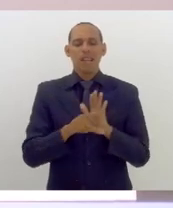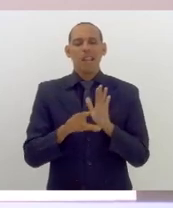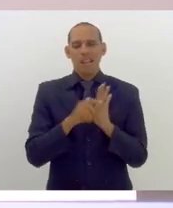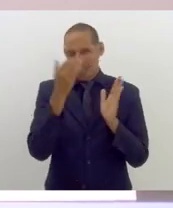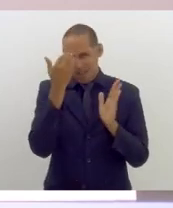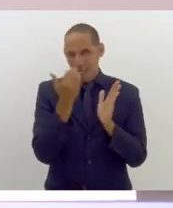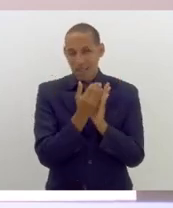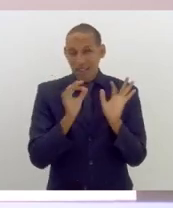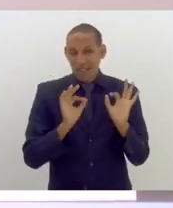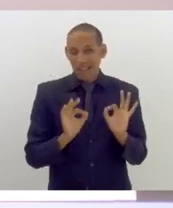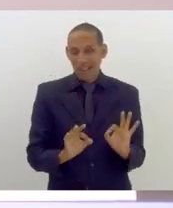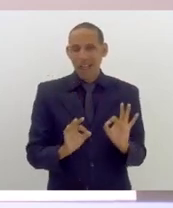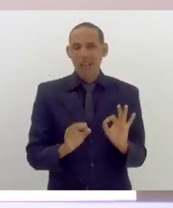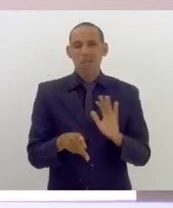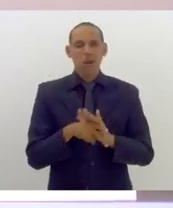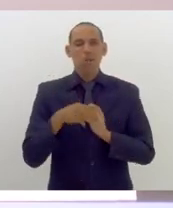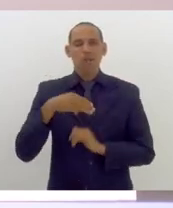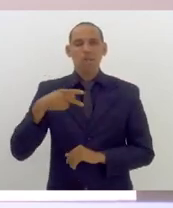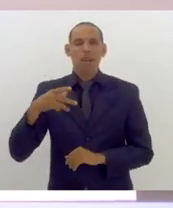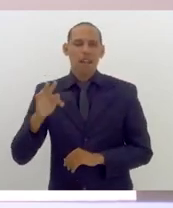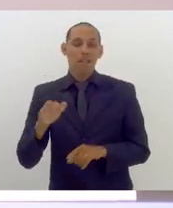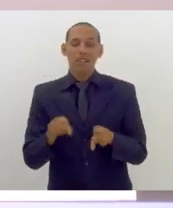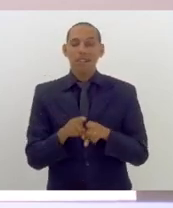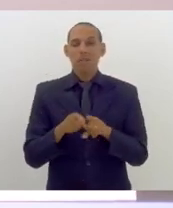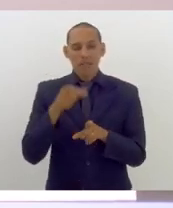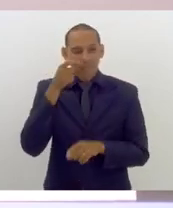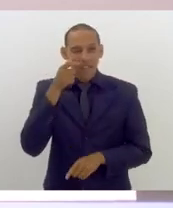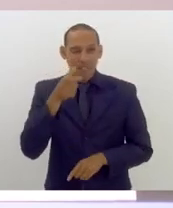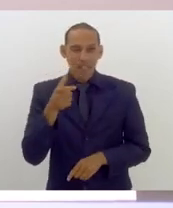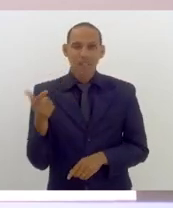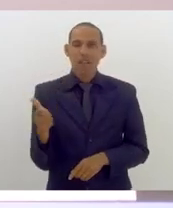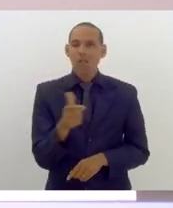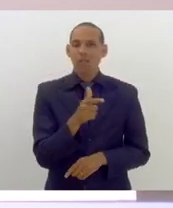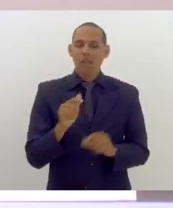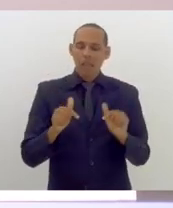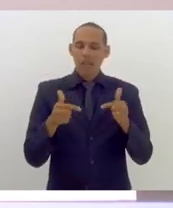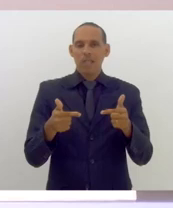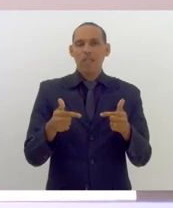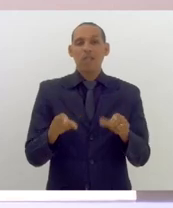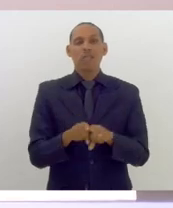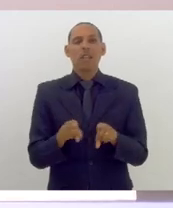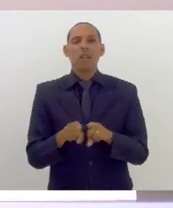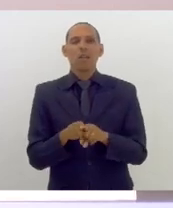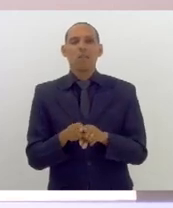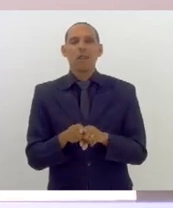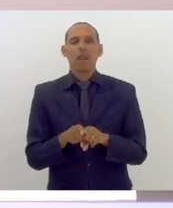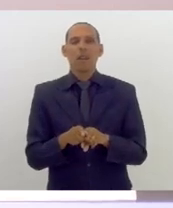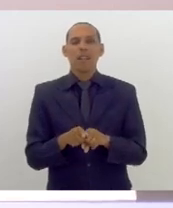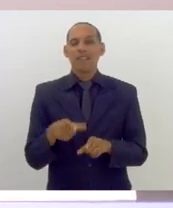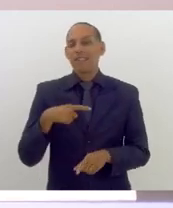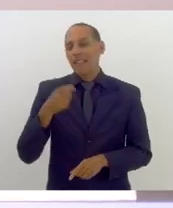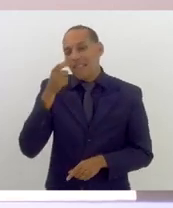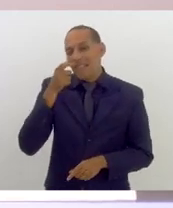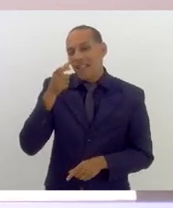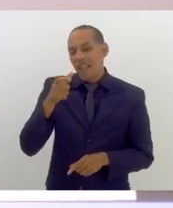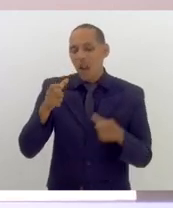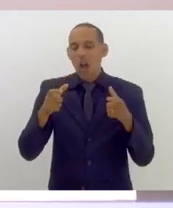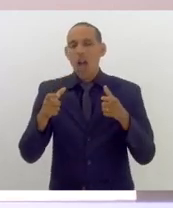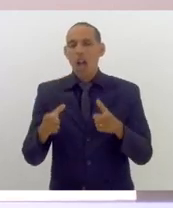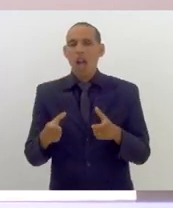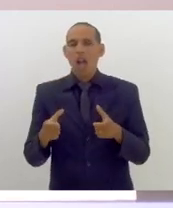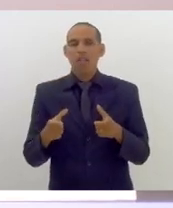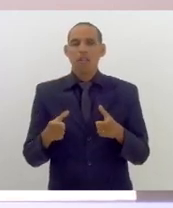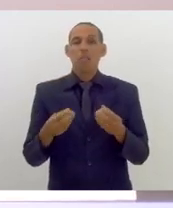do Ministério Público Federal ausência de interesse e por fim presente o interesse local apta